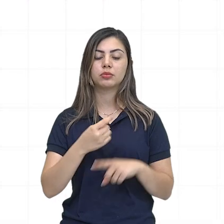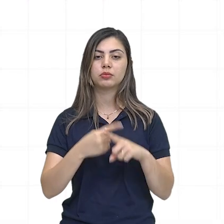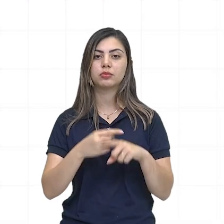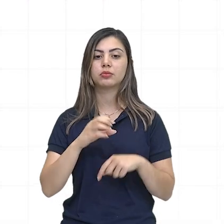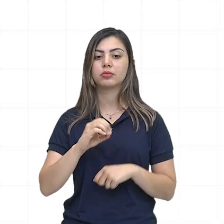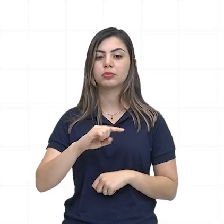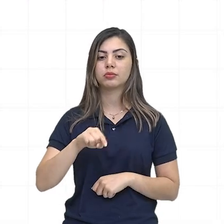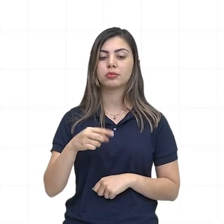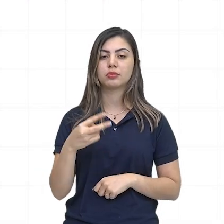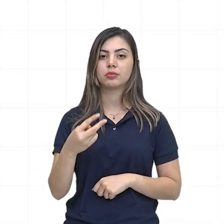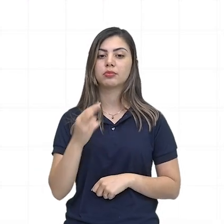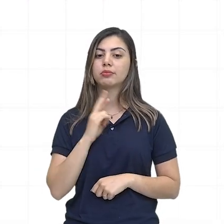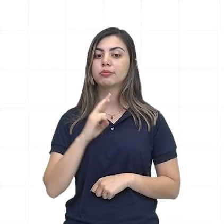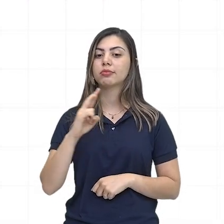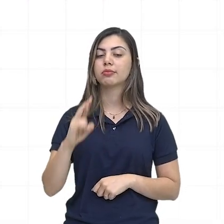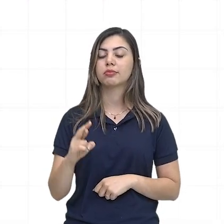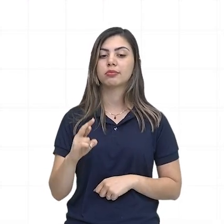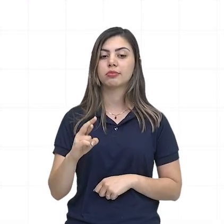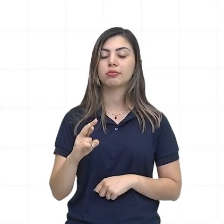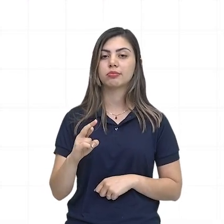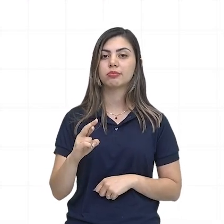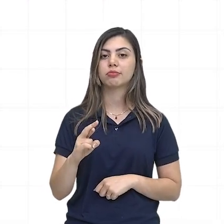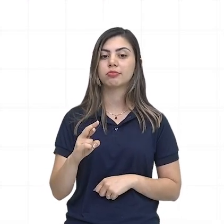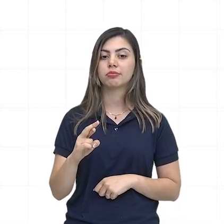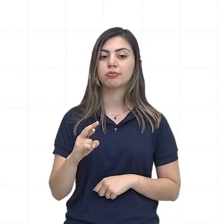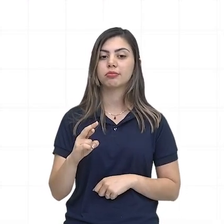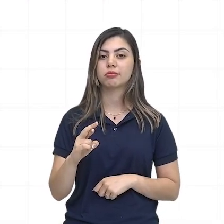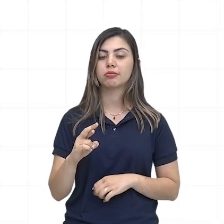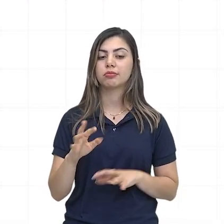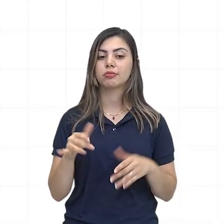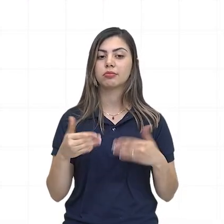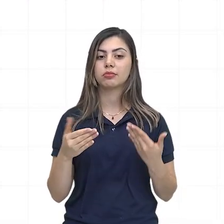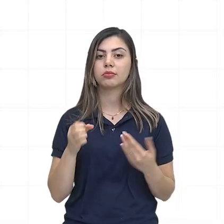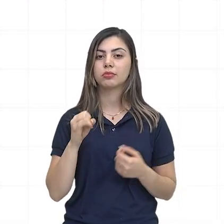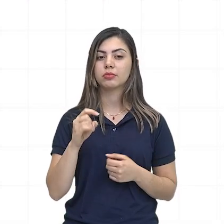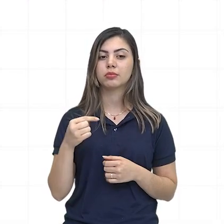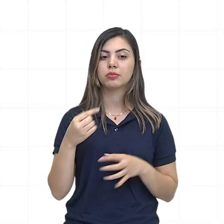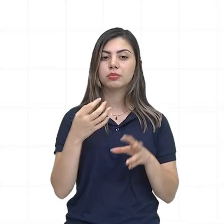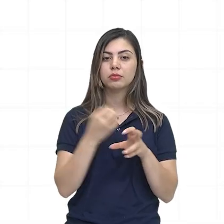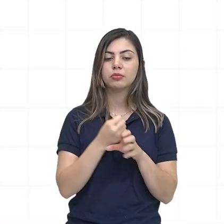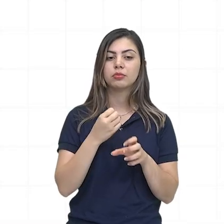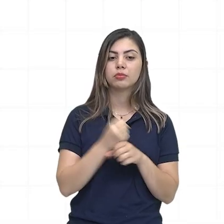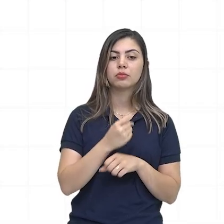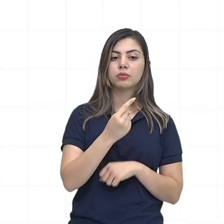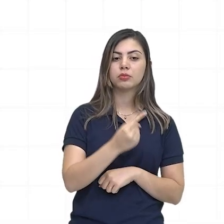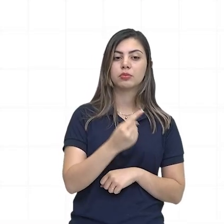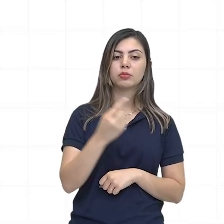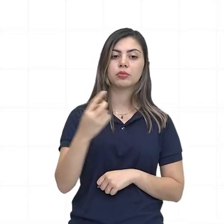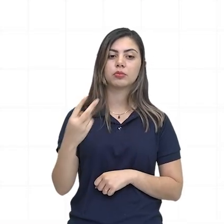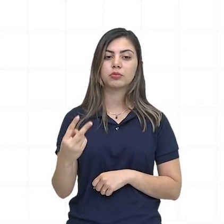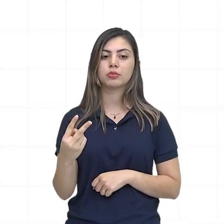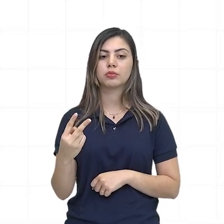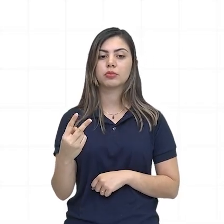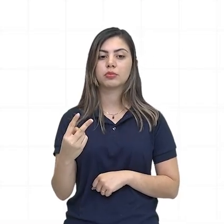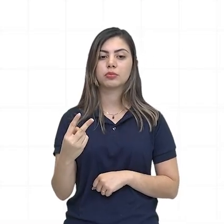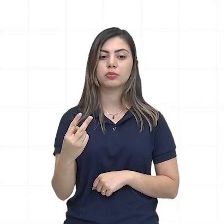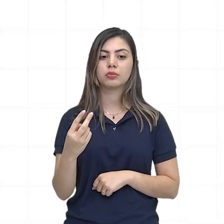por 0,2. Beleza? Então, se nós formos contar, está aqui, 1, 2,